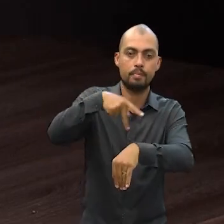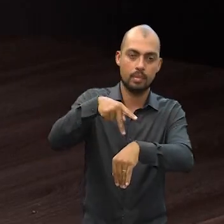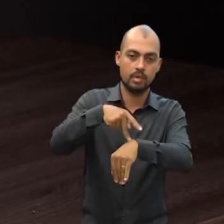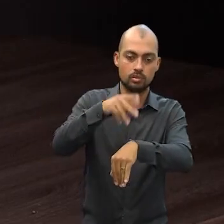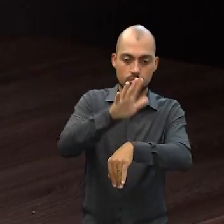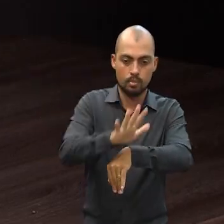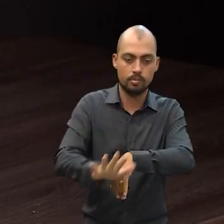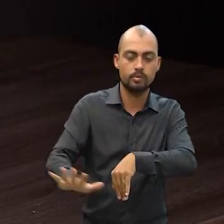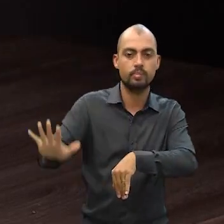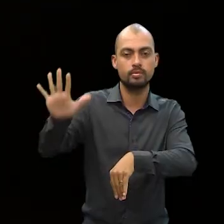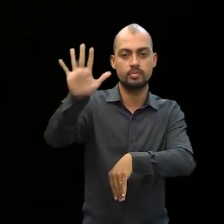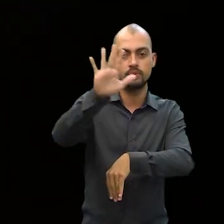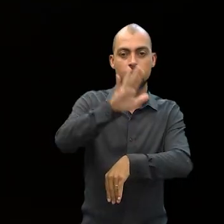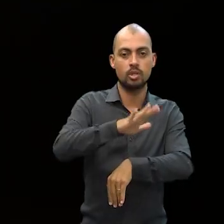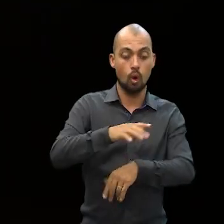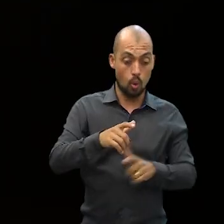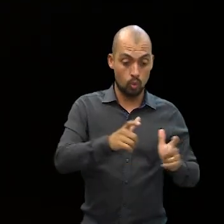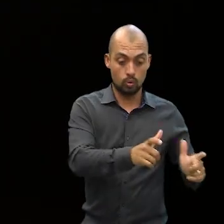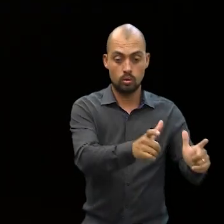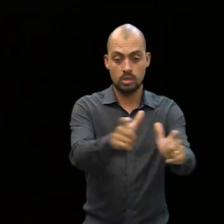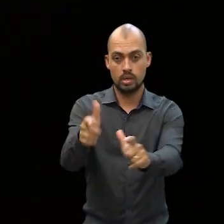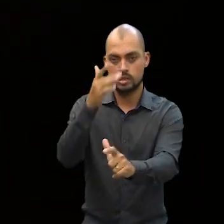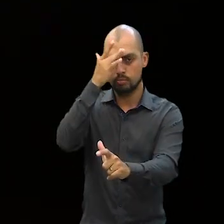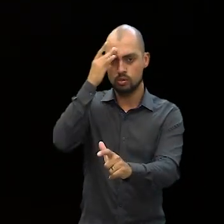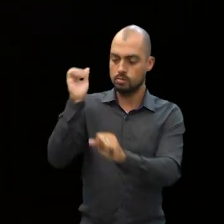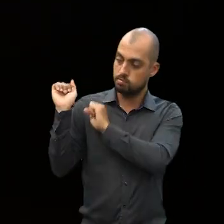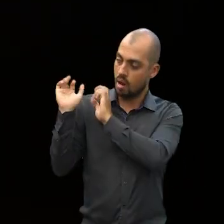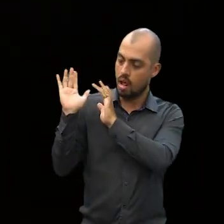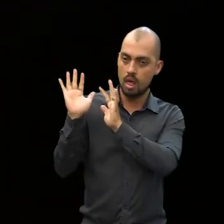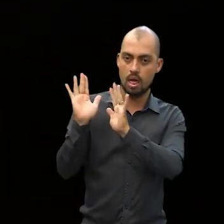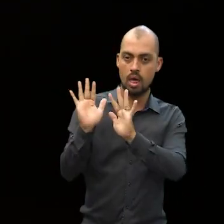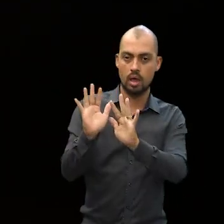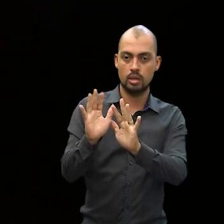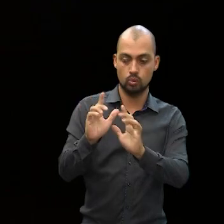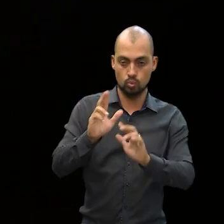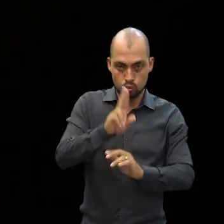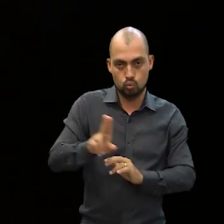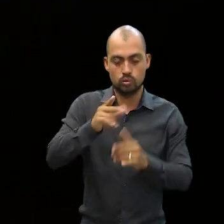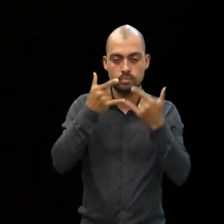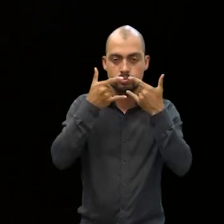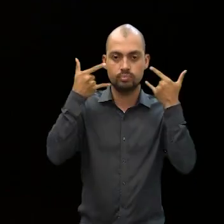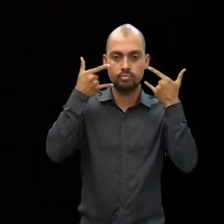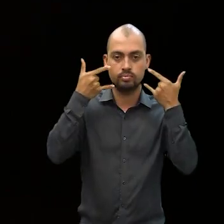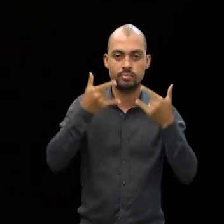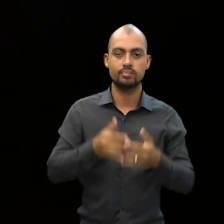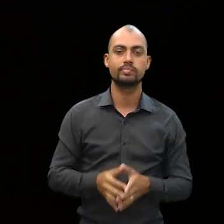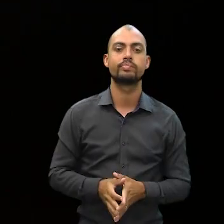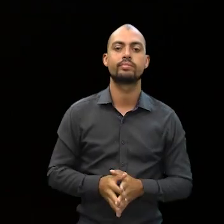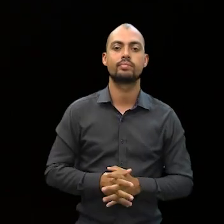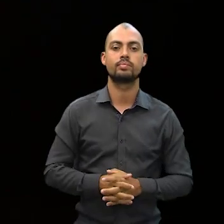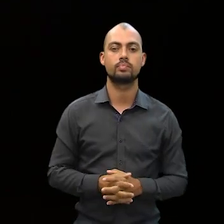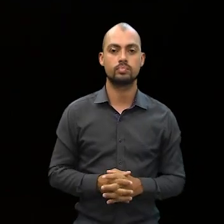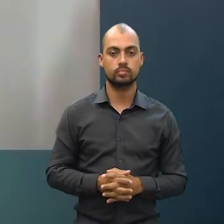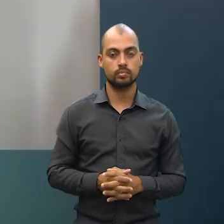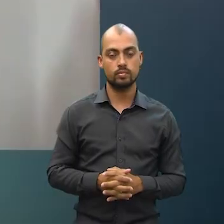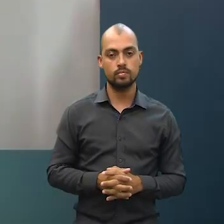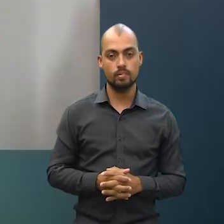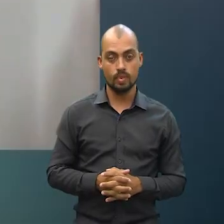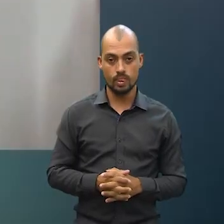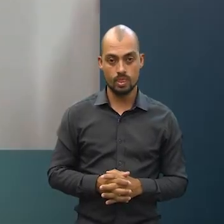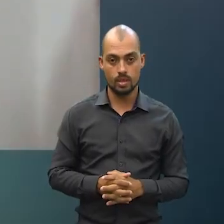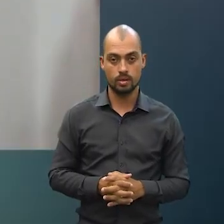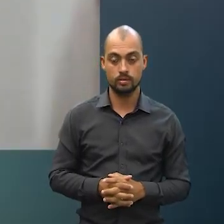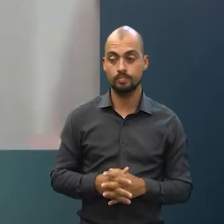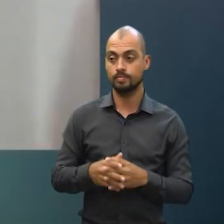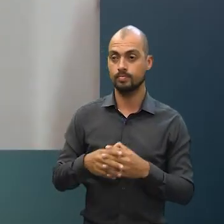lugares, você vê sempre muitas pessoas de máscara. Isso também foi um norte? Com certeza,